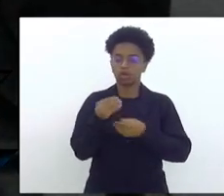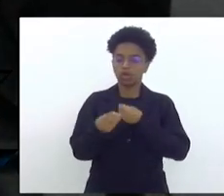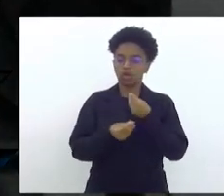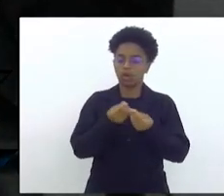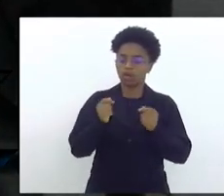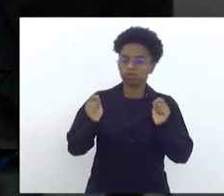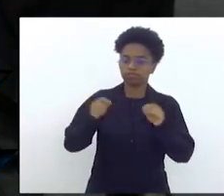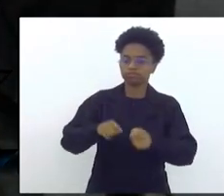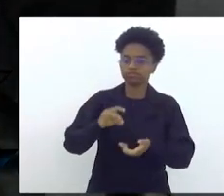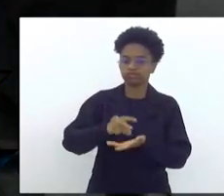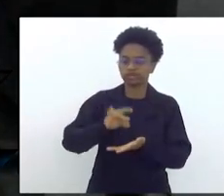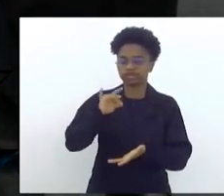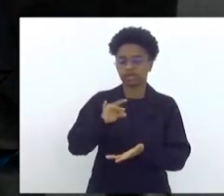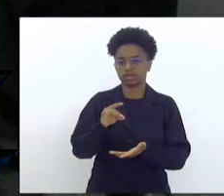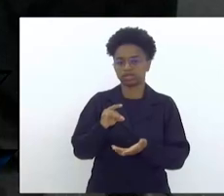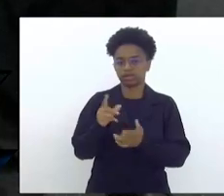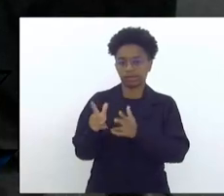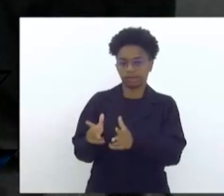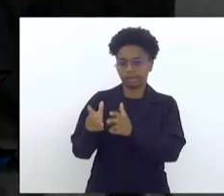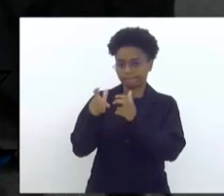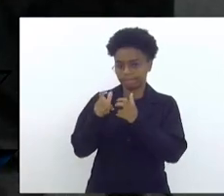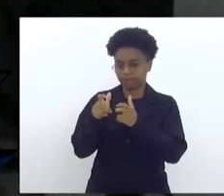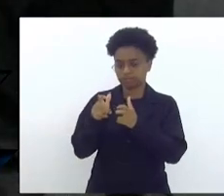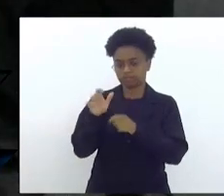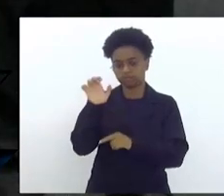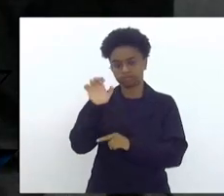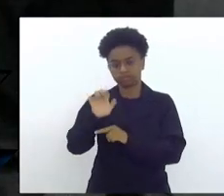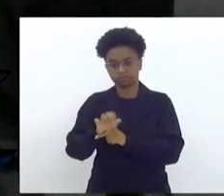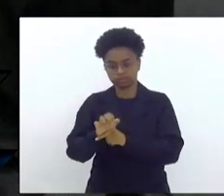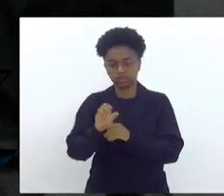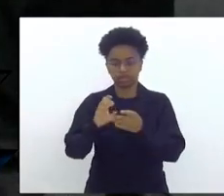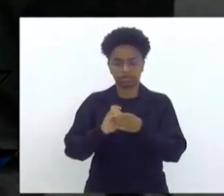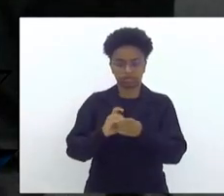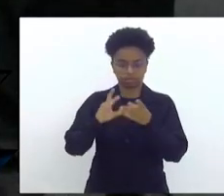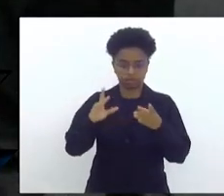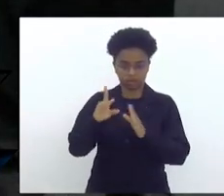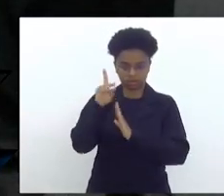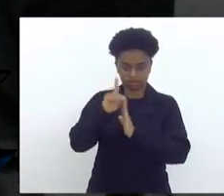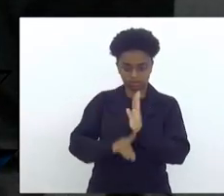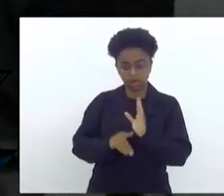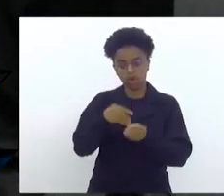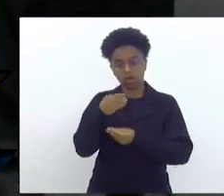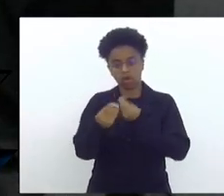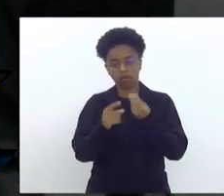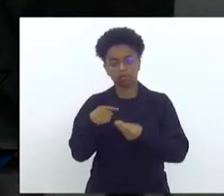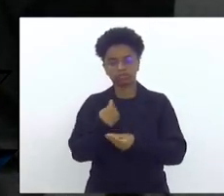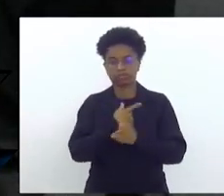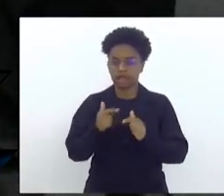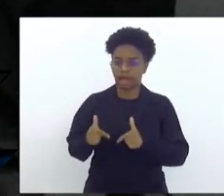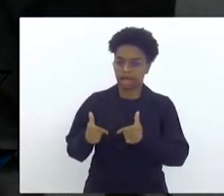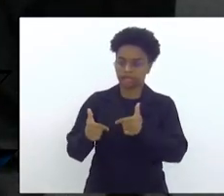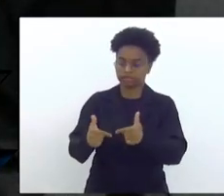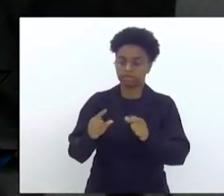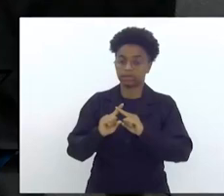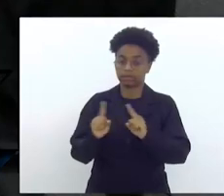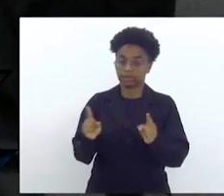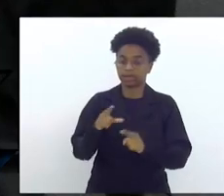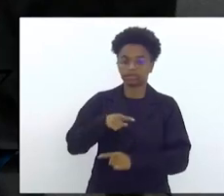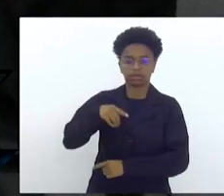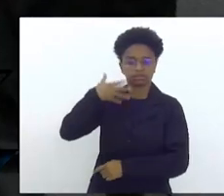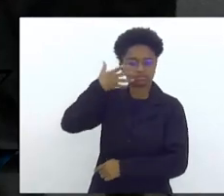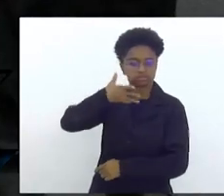é ver a frente do Estado democrático de direito como agir nessa função e uma das falas